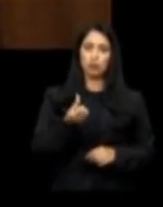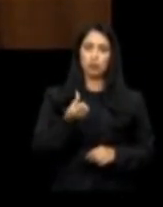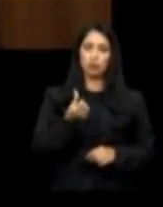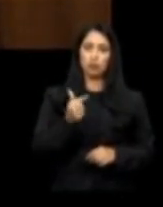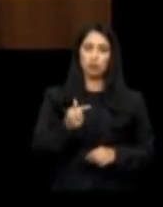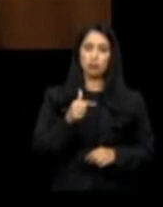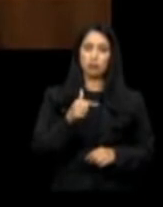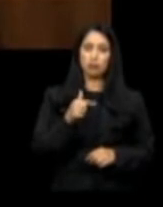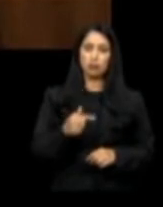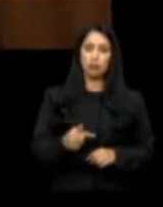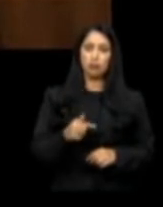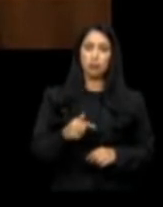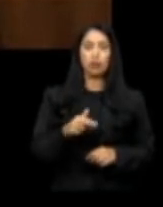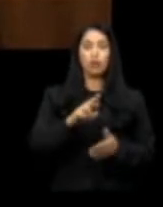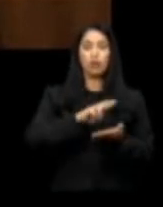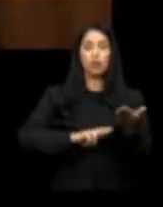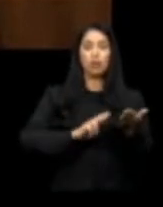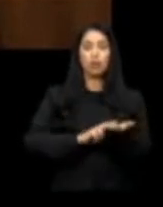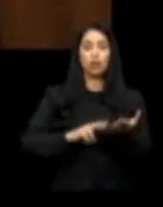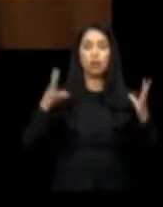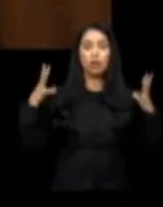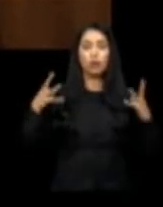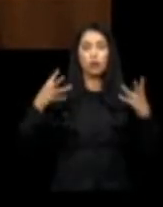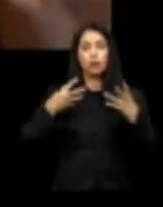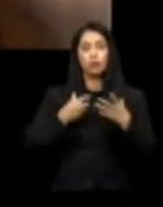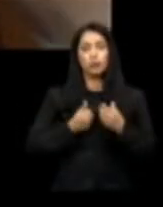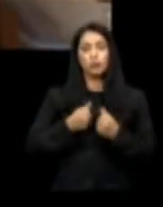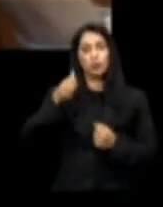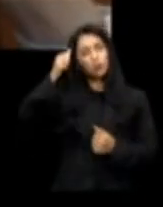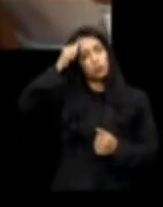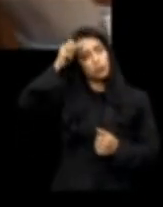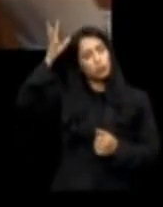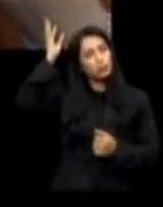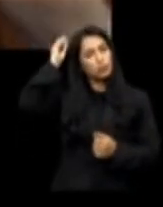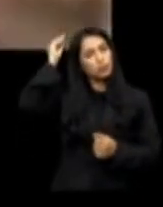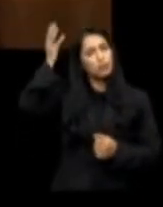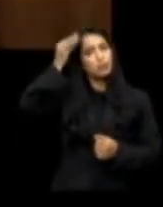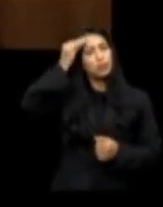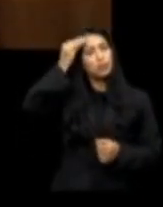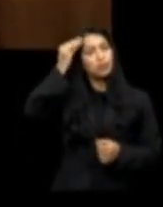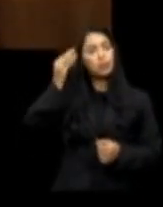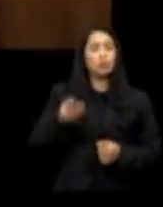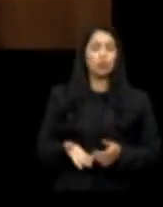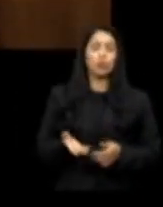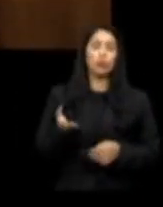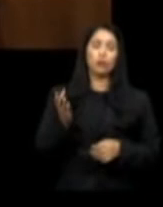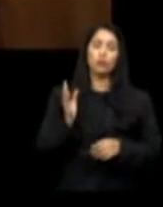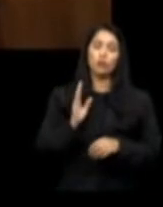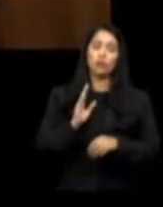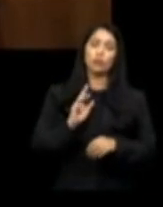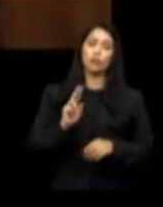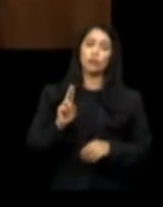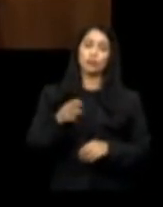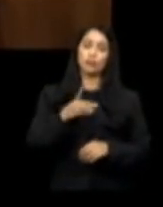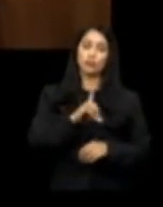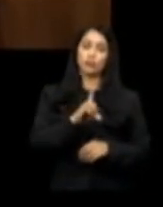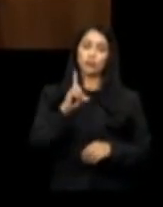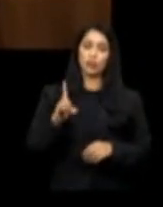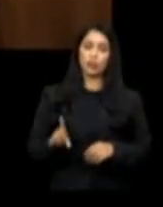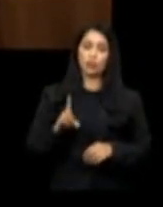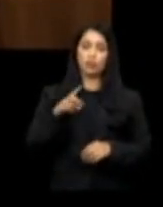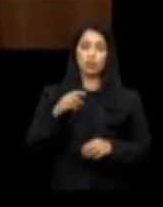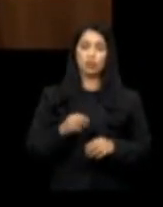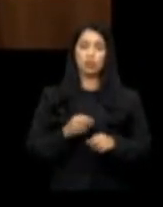673707, relator ministro Fux, o plenário do Supremo entendeu pelo cabimento do habeas data para fins de acesso